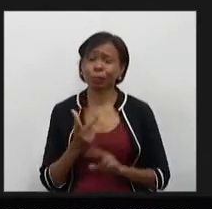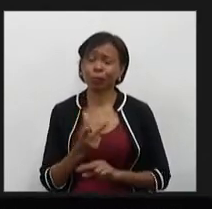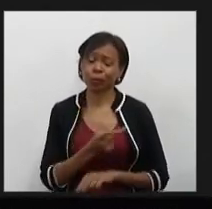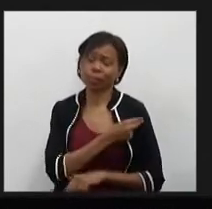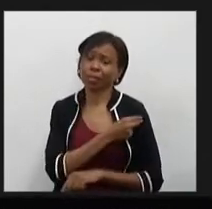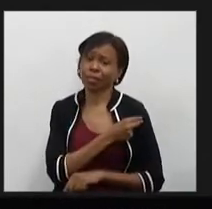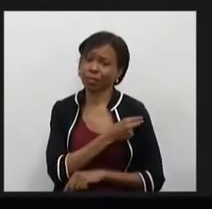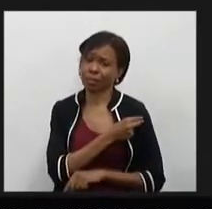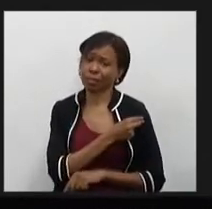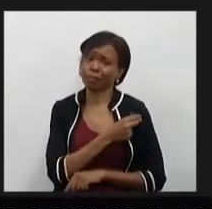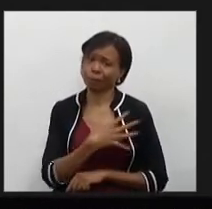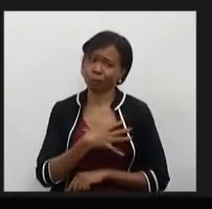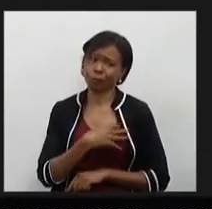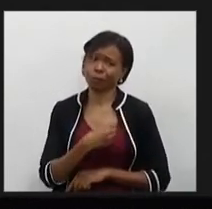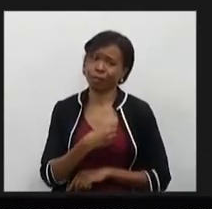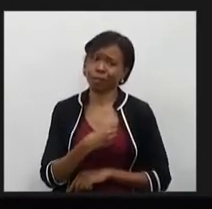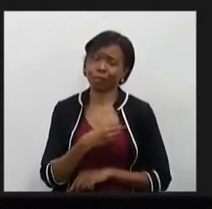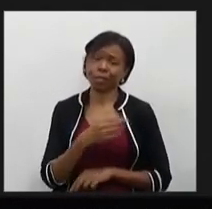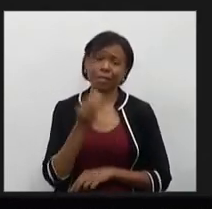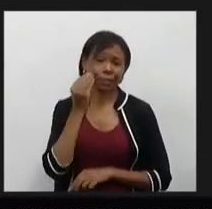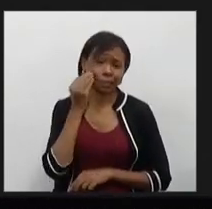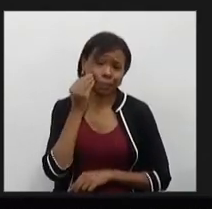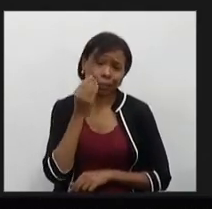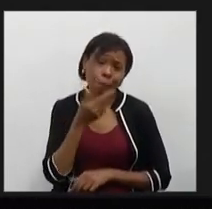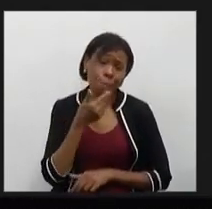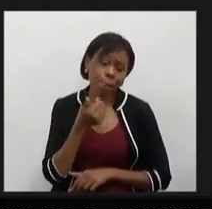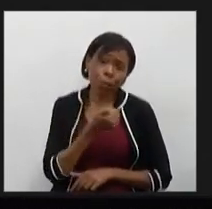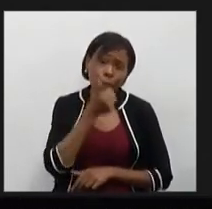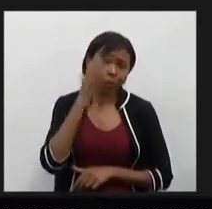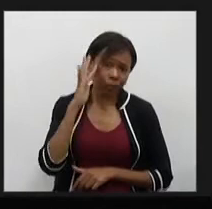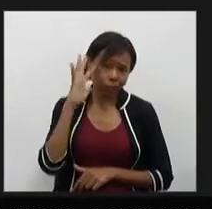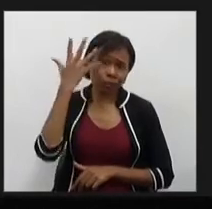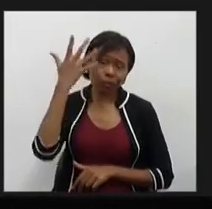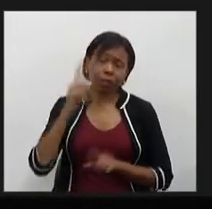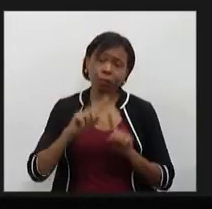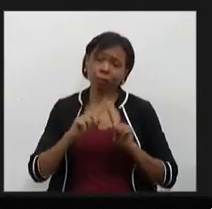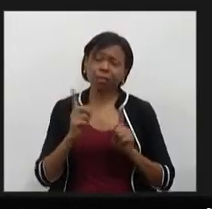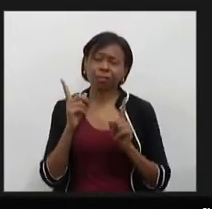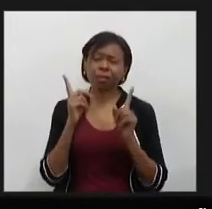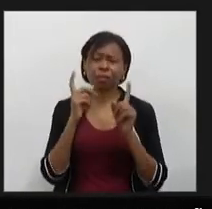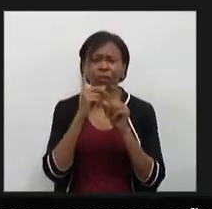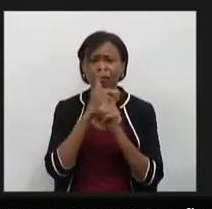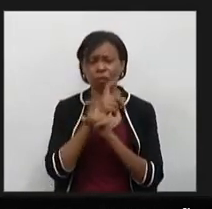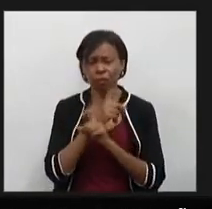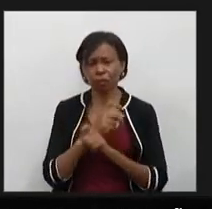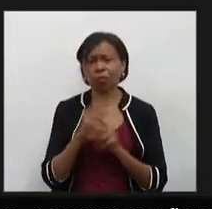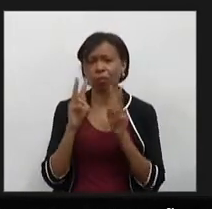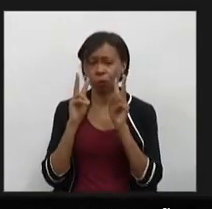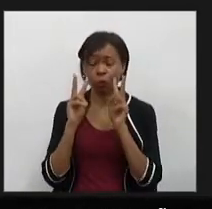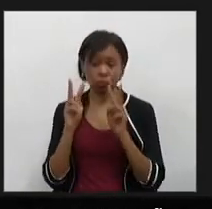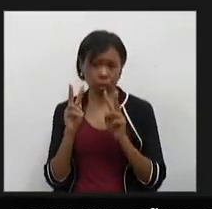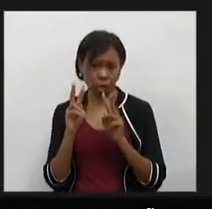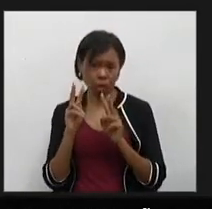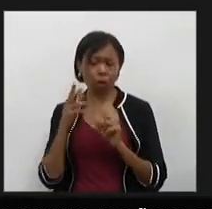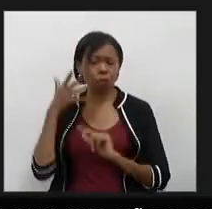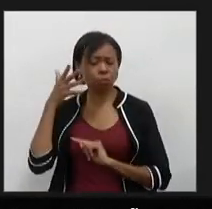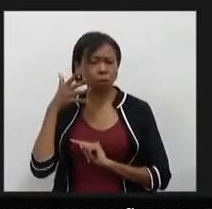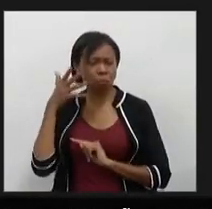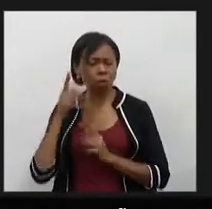vão melhorando, mas é muito difícil, igual eu estou ouvindo o pessoal falando aí, é muito difícil a gente que